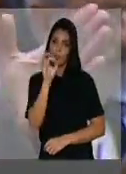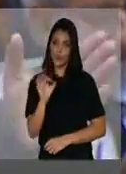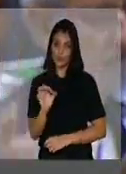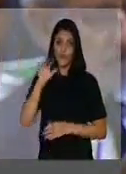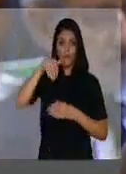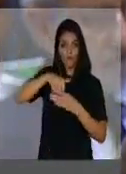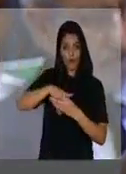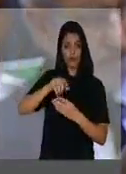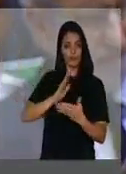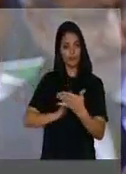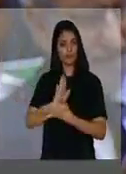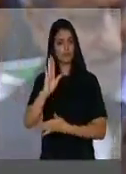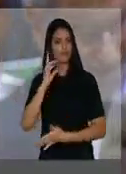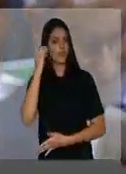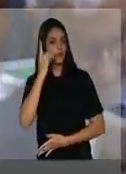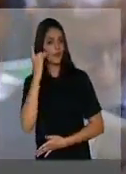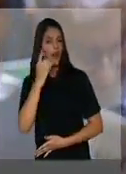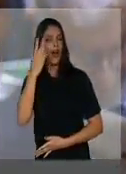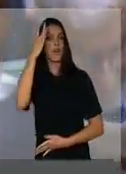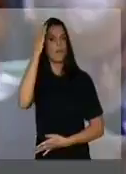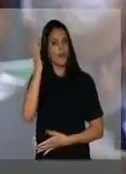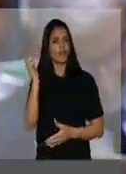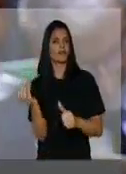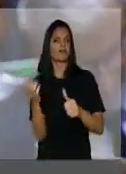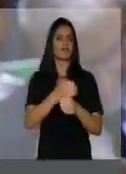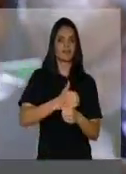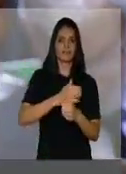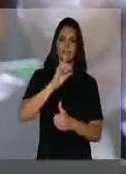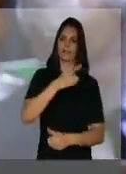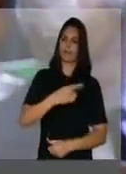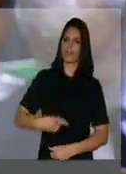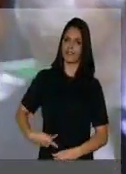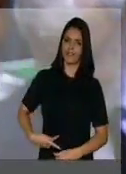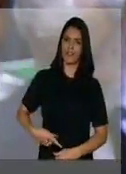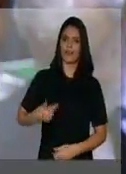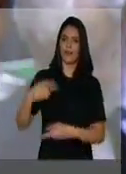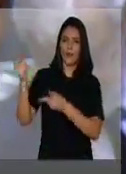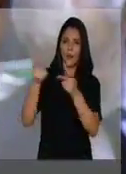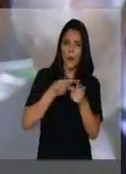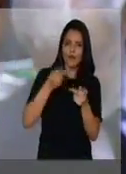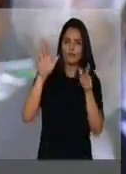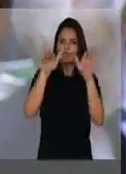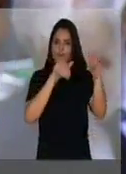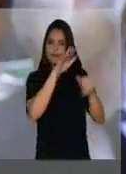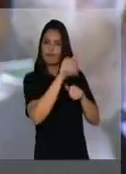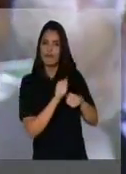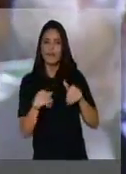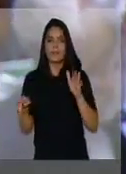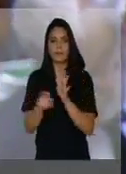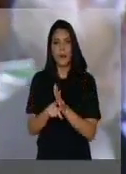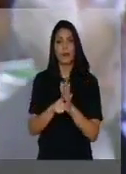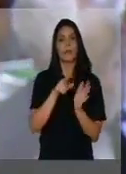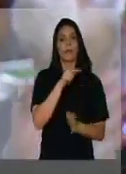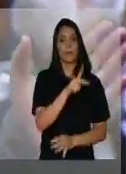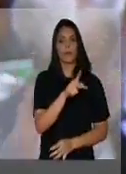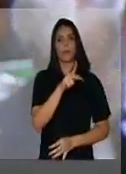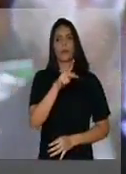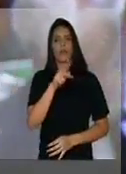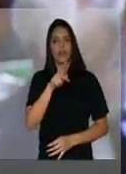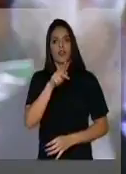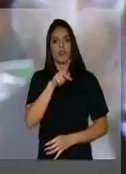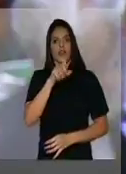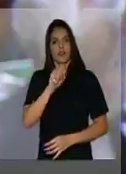amanhã estarei assumindo o partido no Rio Grande do Sul. Convido todos os militantes do Partido Socialista Brasileiro a